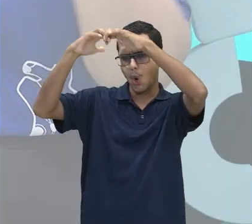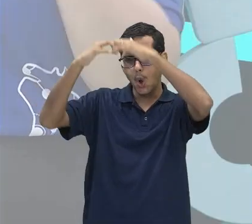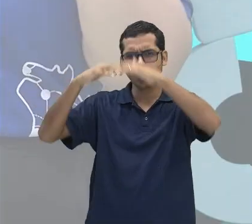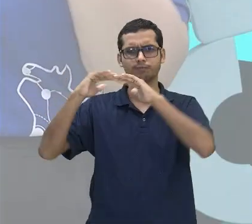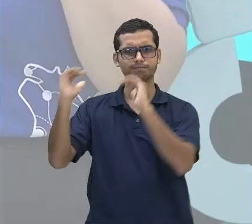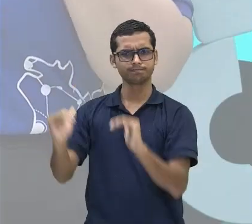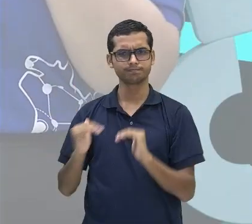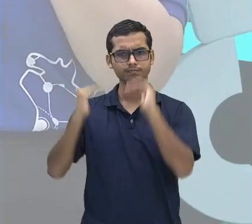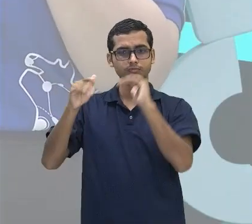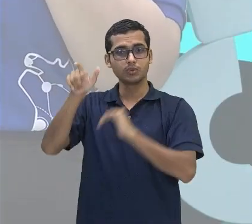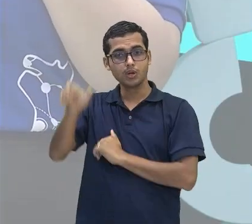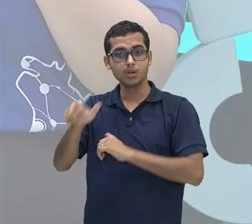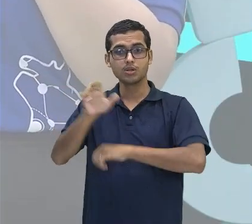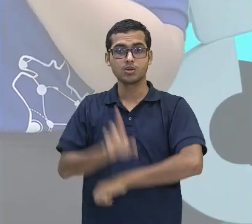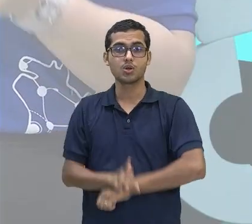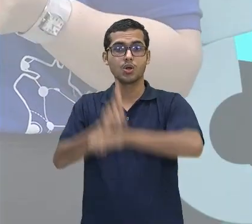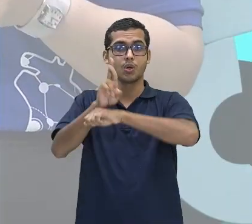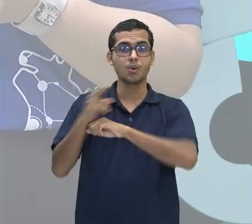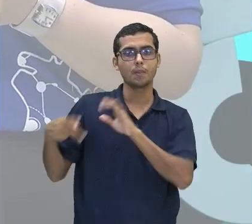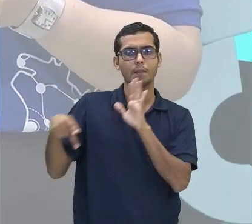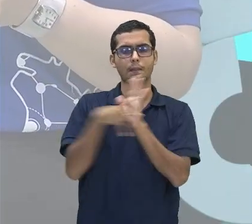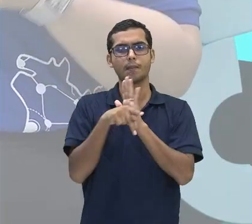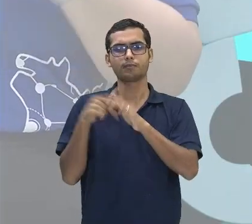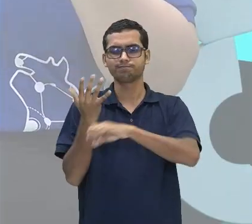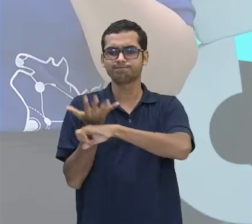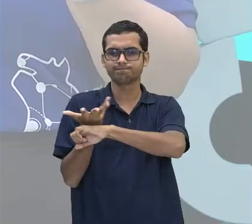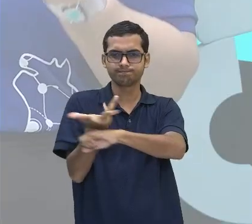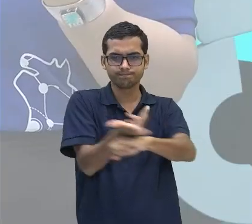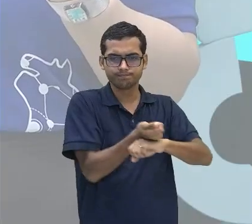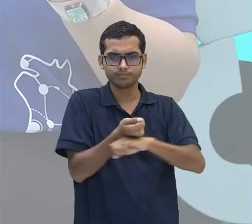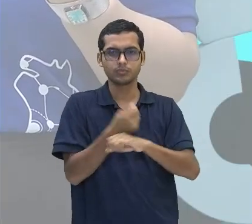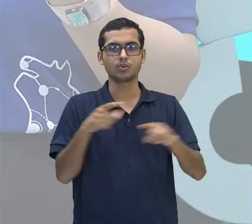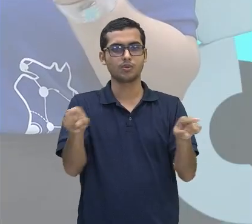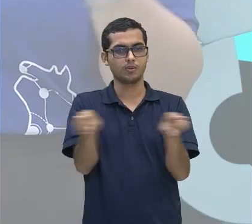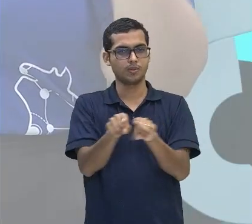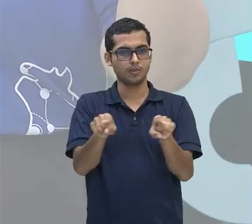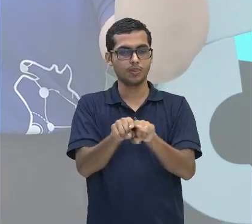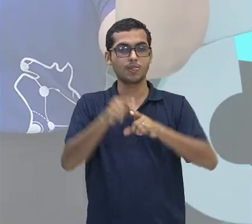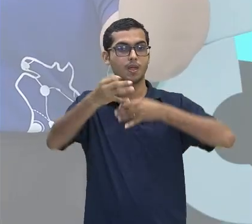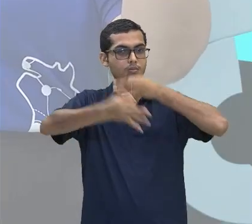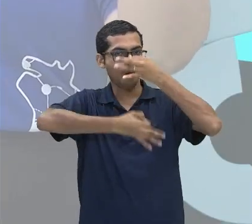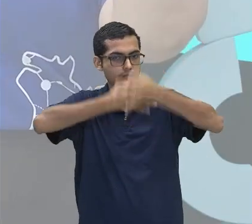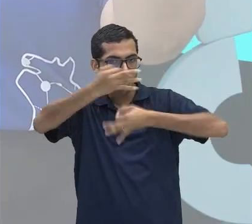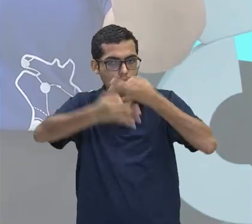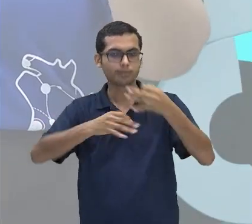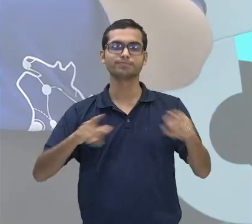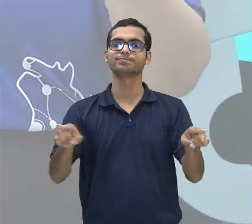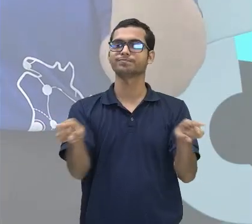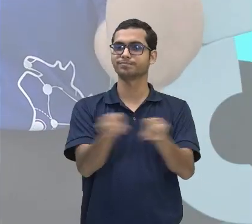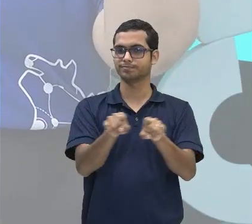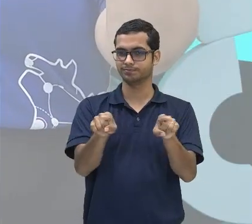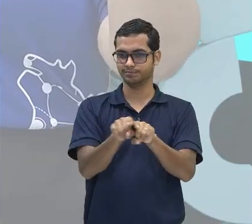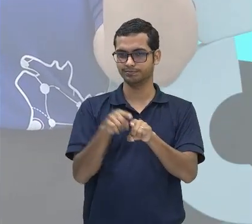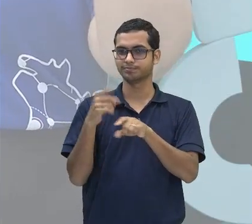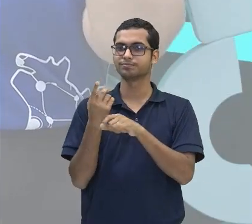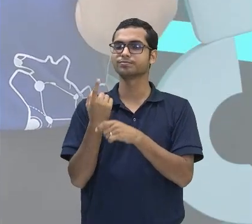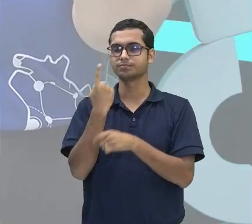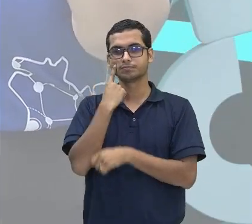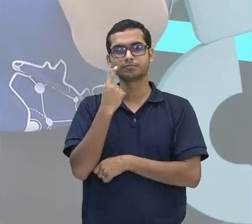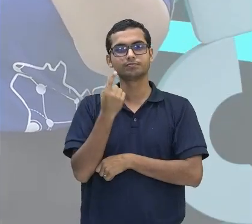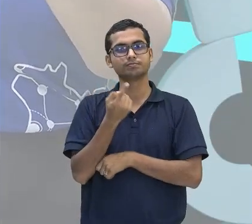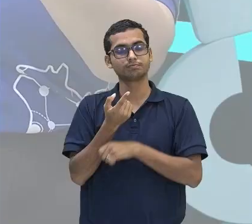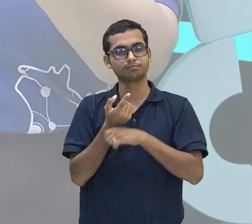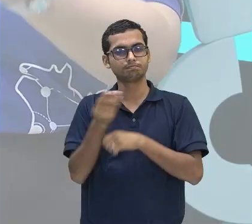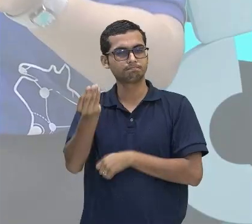isso é recurso persuasivo. A questão da forte argumentação, né, vai buscar te convencer